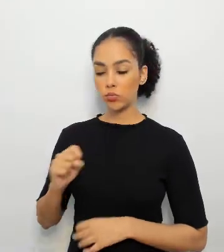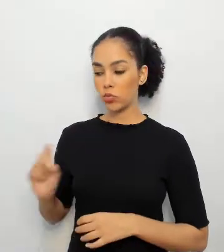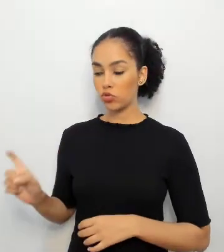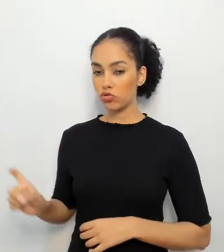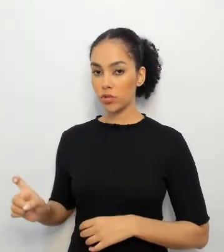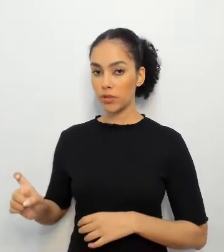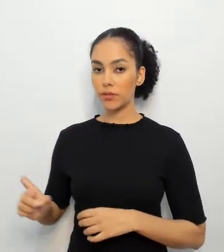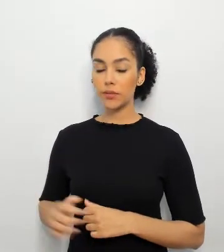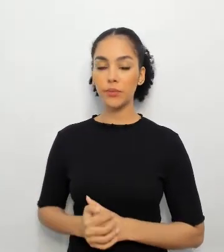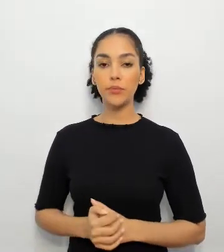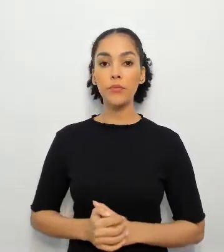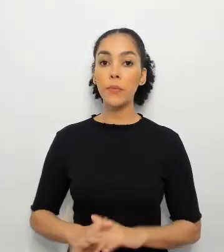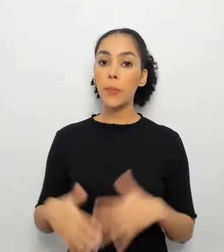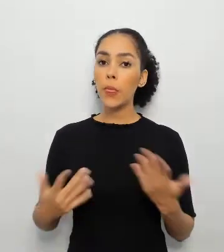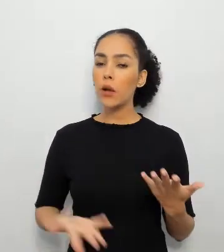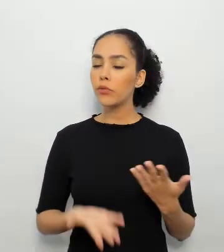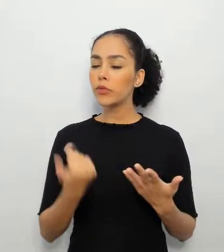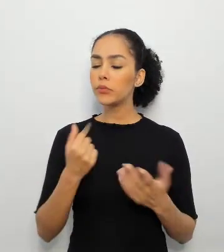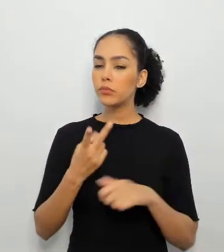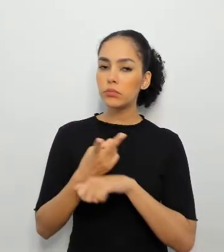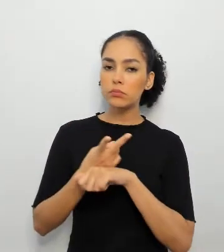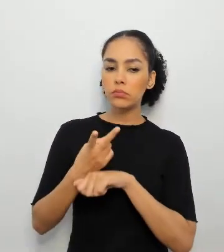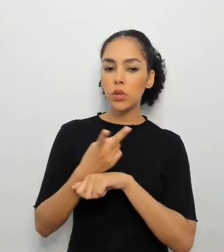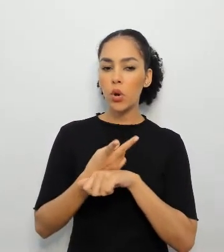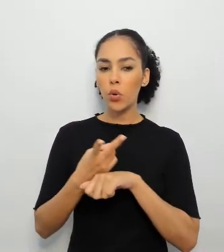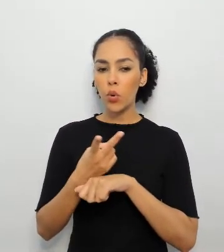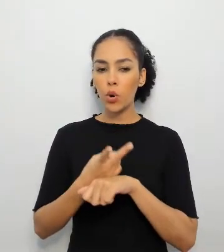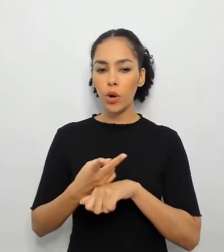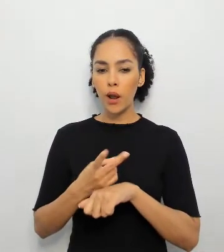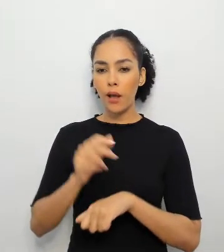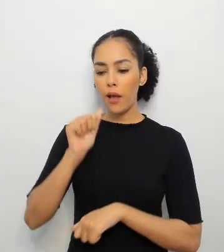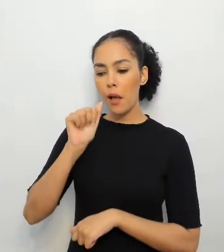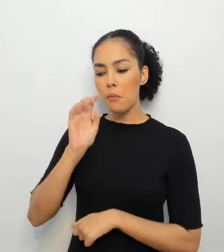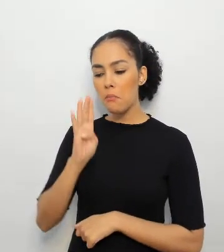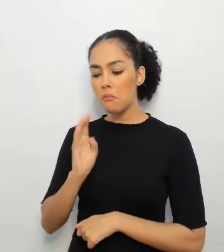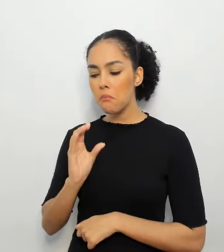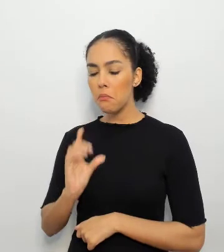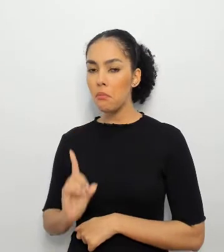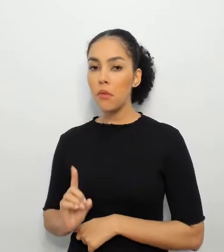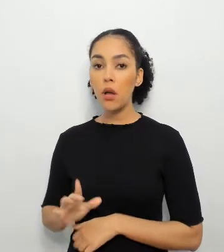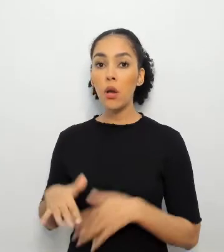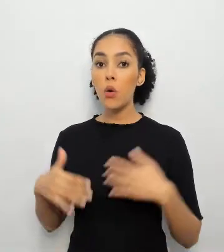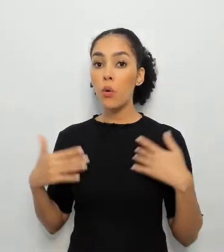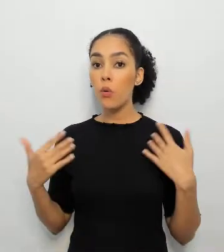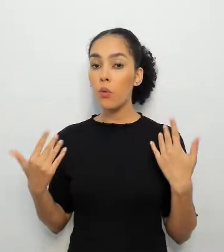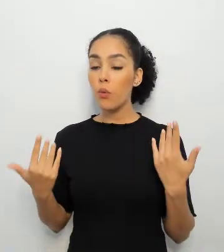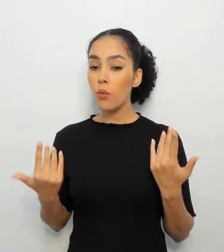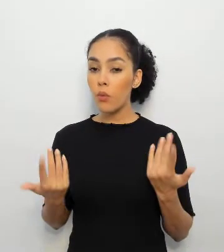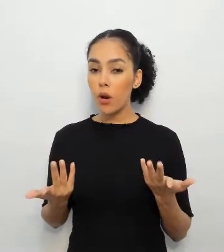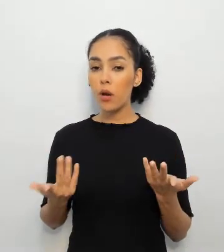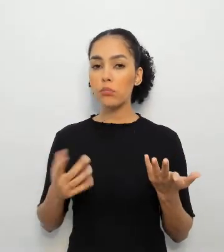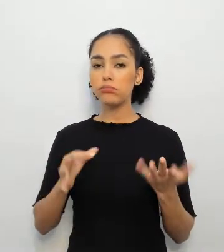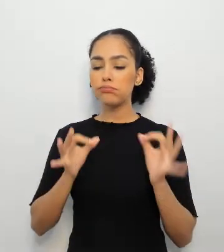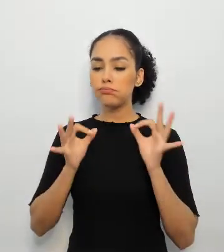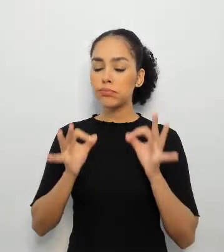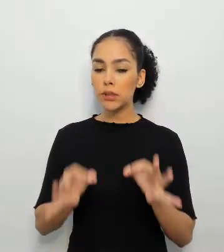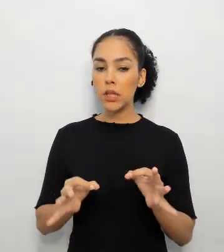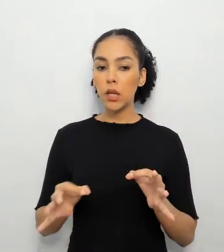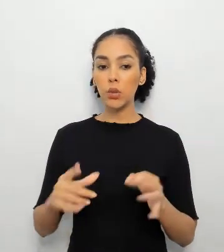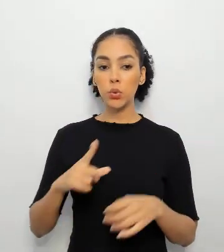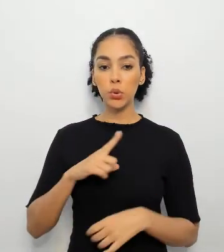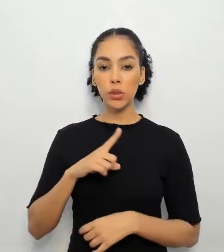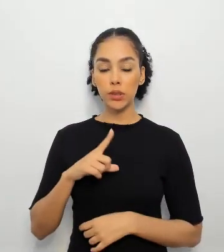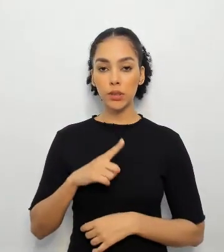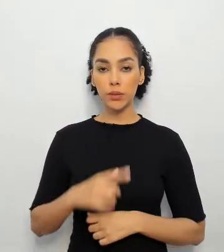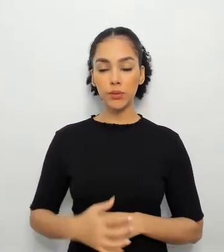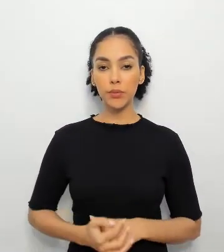pontos, tá bom? Então, vamos buscar entre as alternativas que temos aqui na questão, aquelas que atendem essas 4